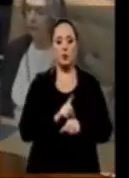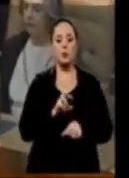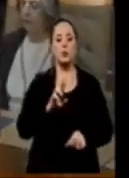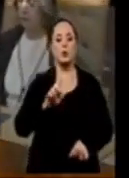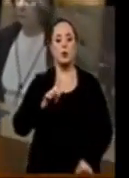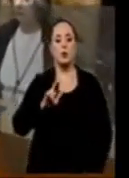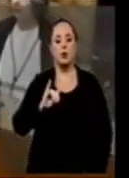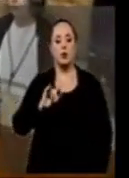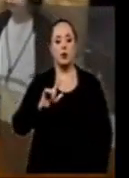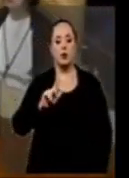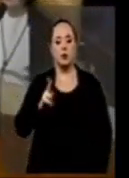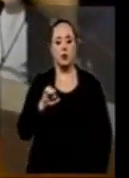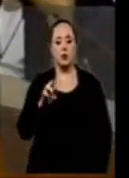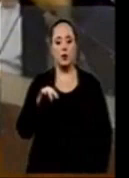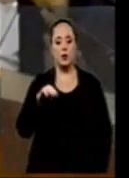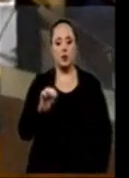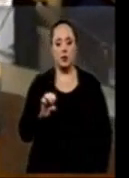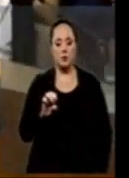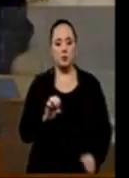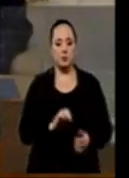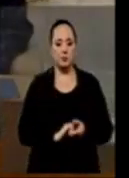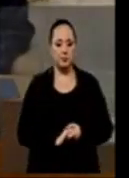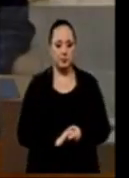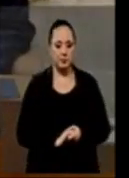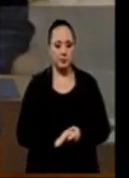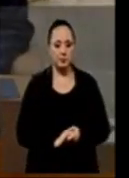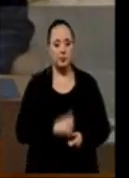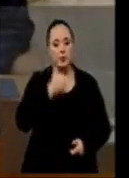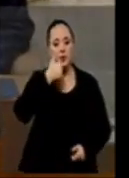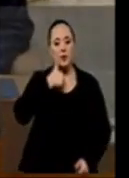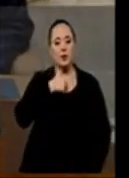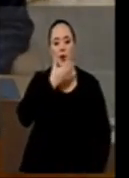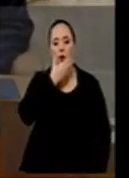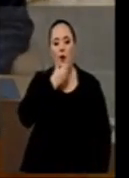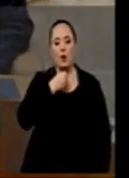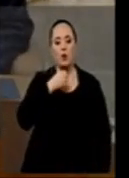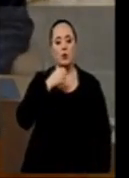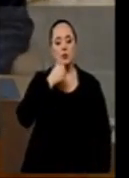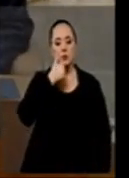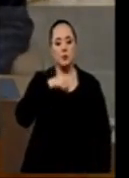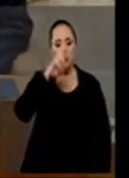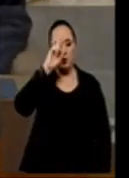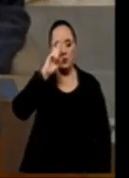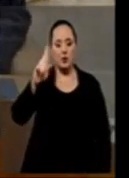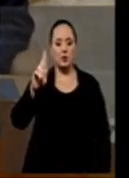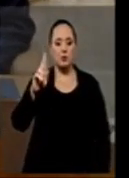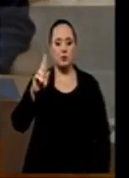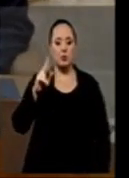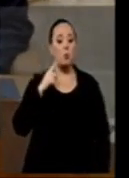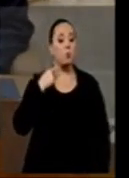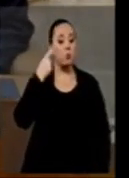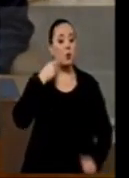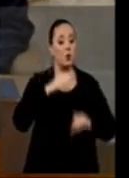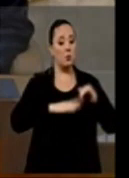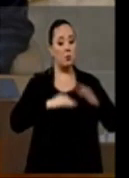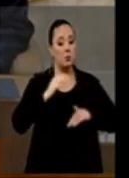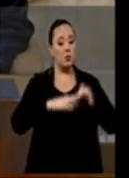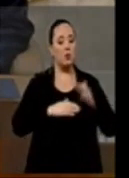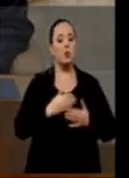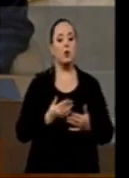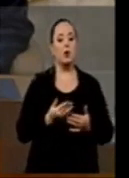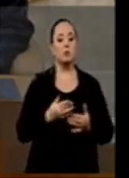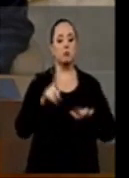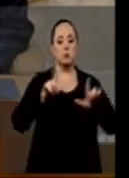guimarães feliciano senhoras e senhores magistrados senhoras e senhores profissionais da